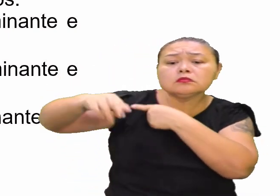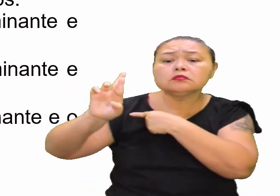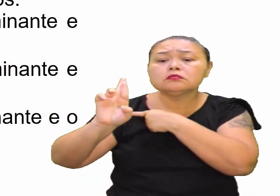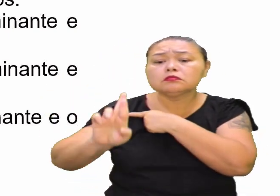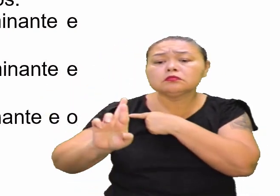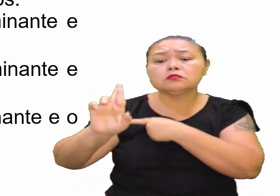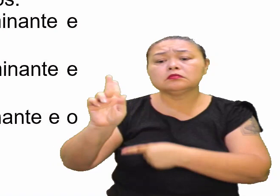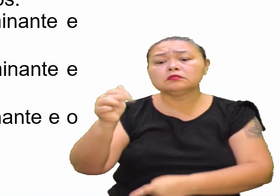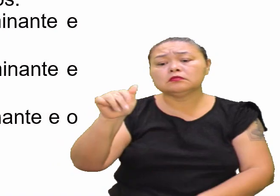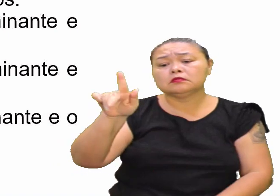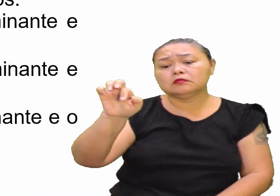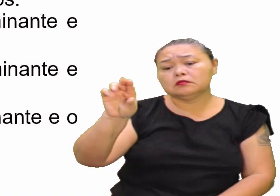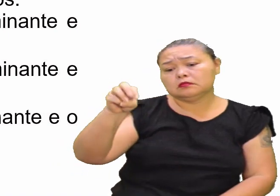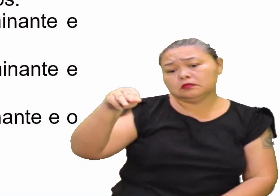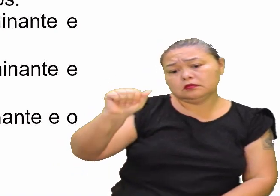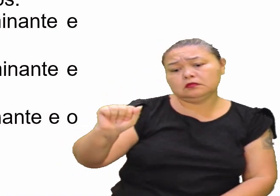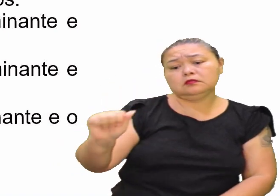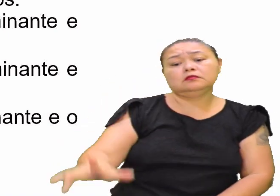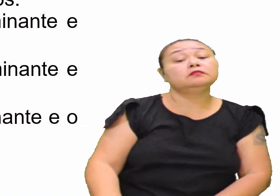C.